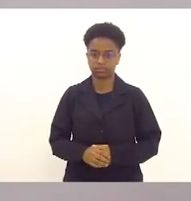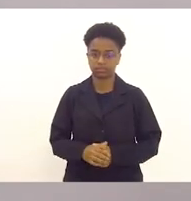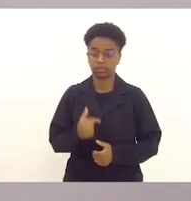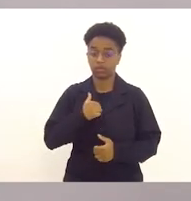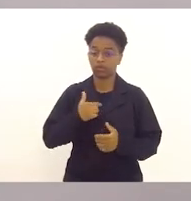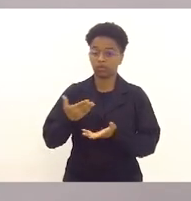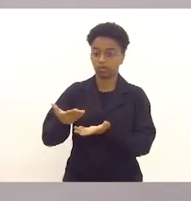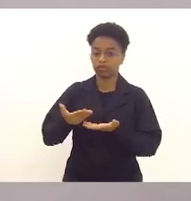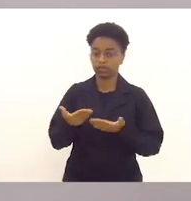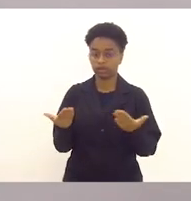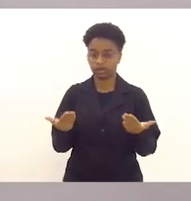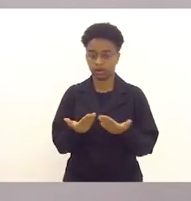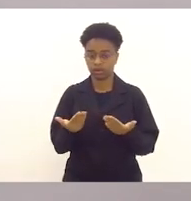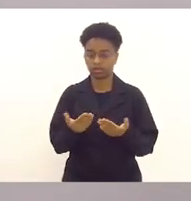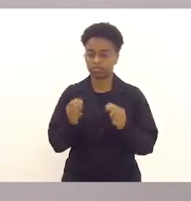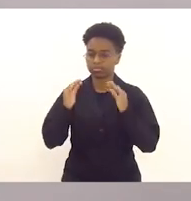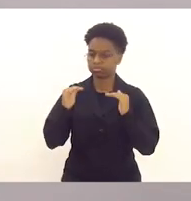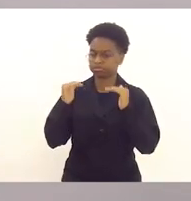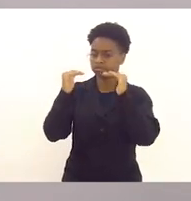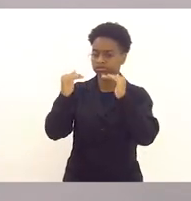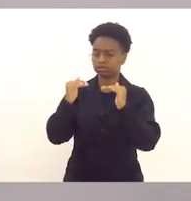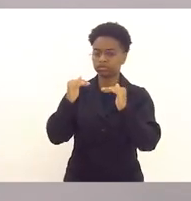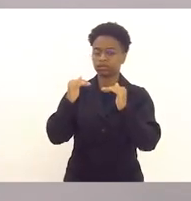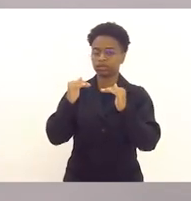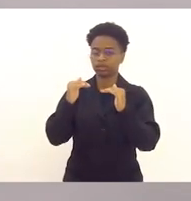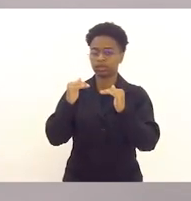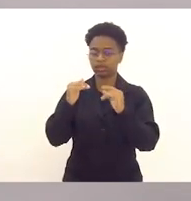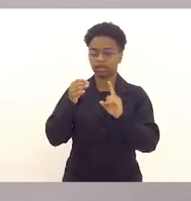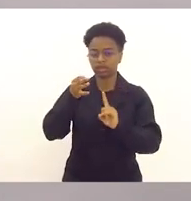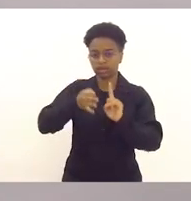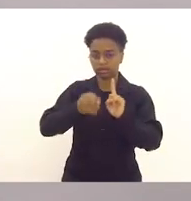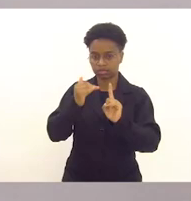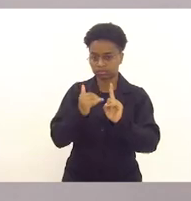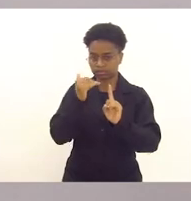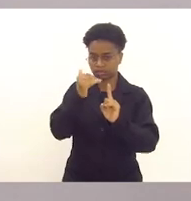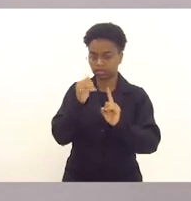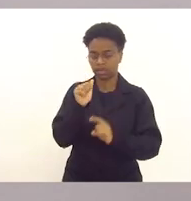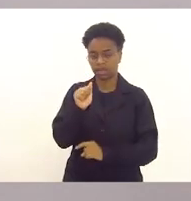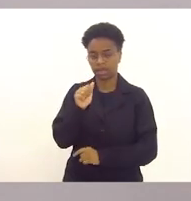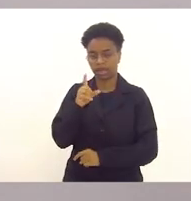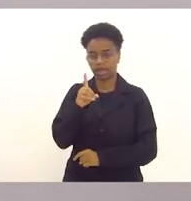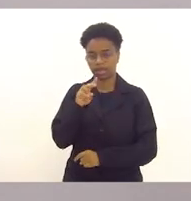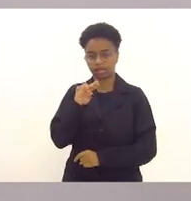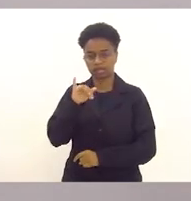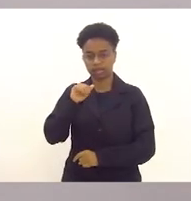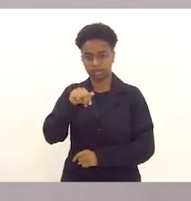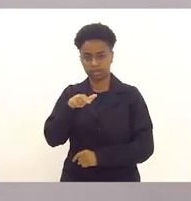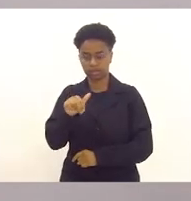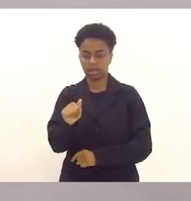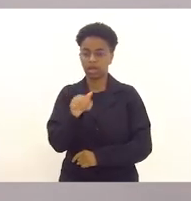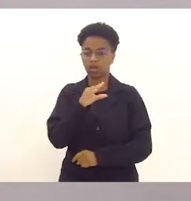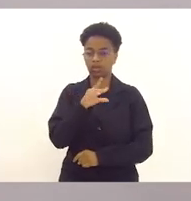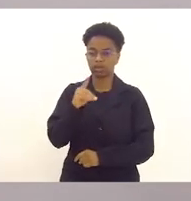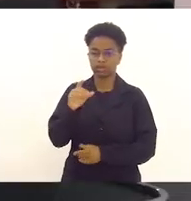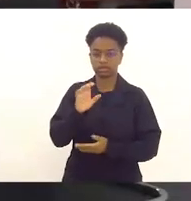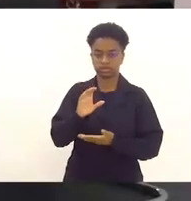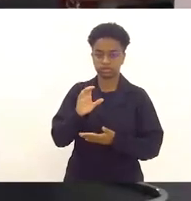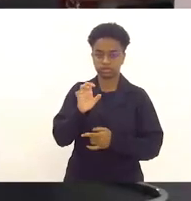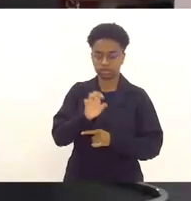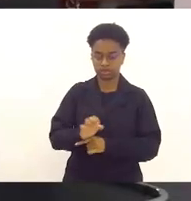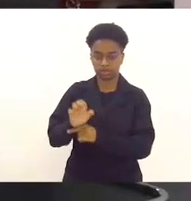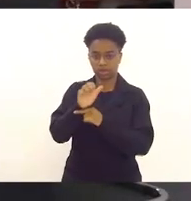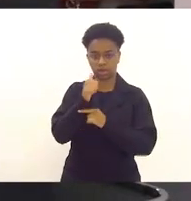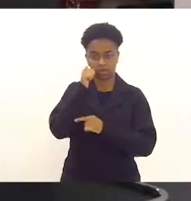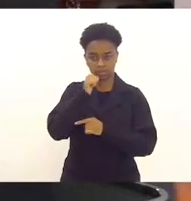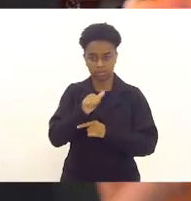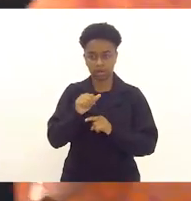convidar agora em excelentíssima senhora desembargadora Adriana Ramos de Melo da Coordenadoria Estadual da Mulher em situação